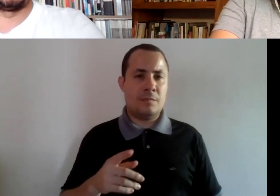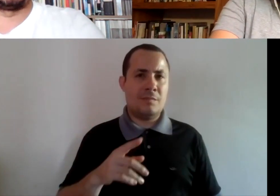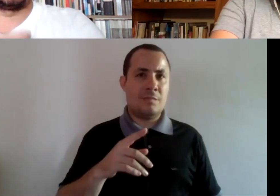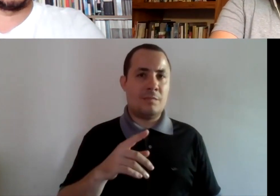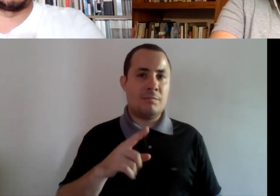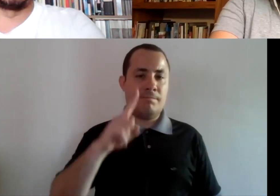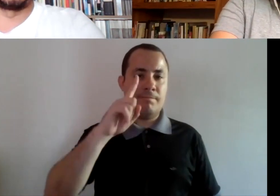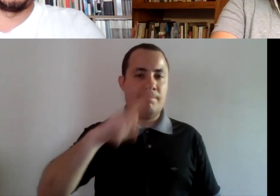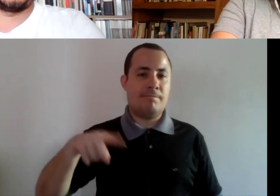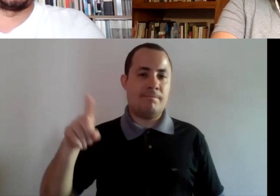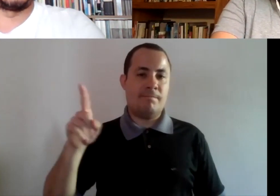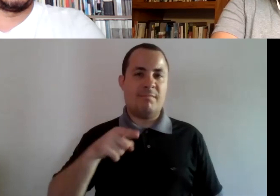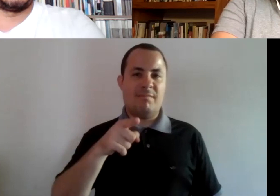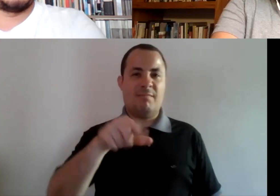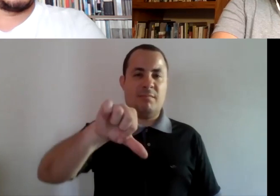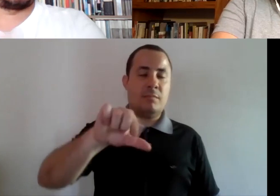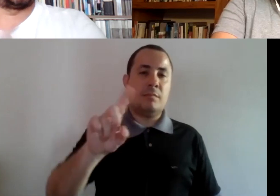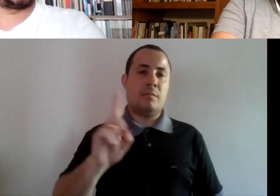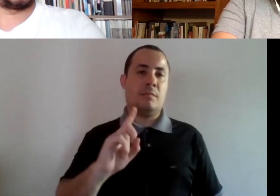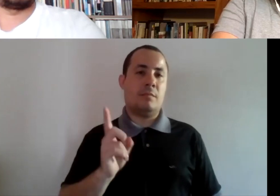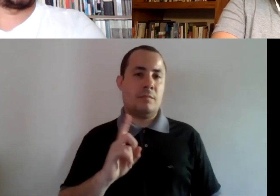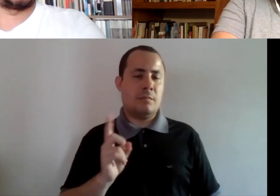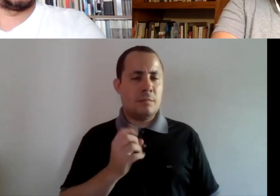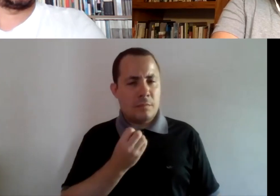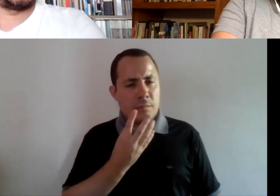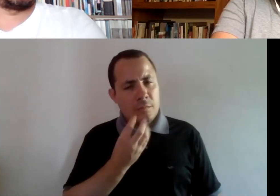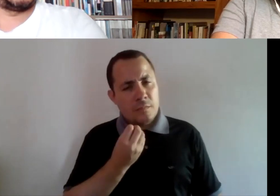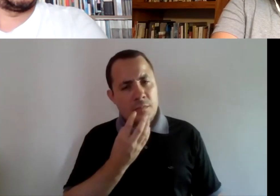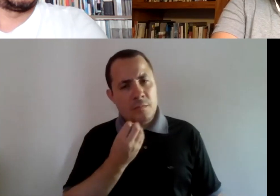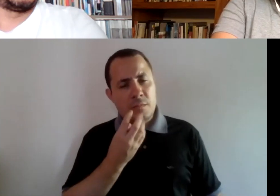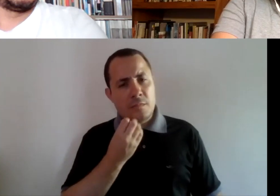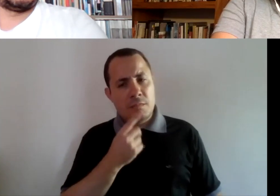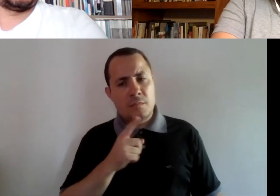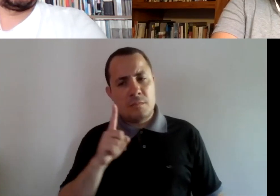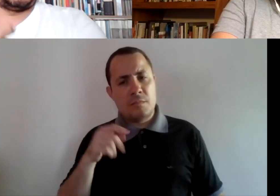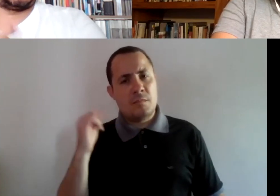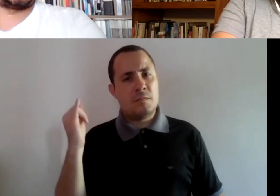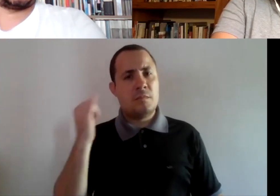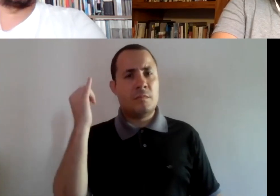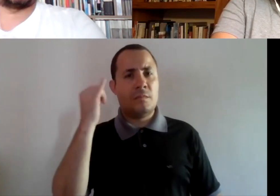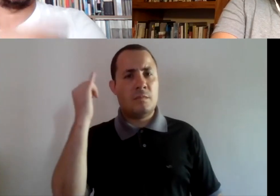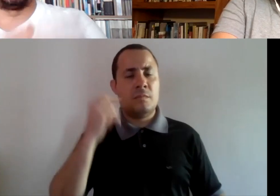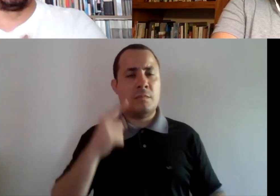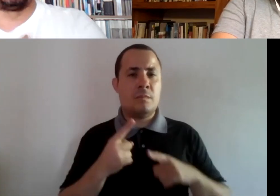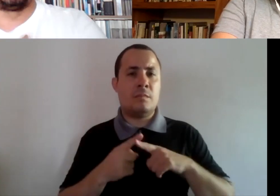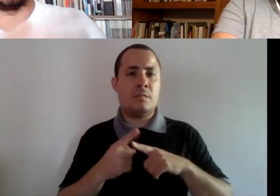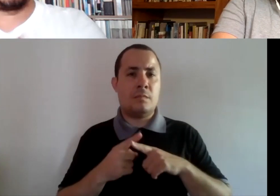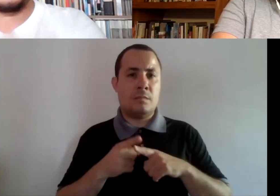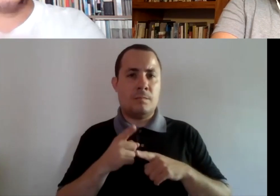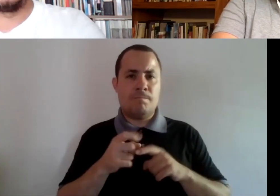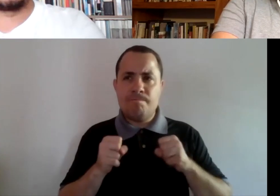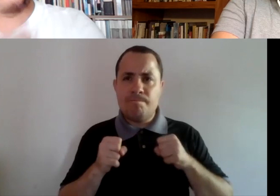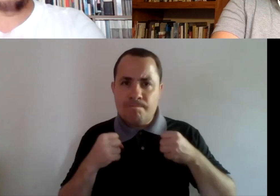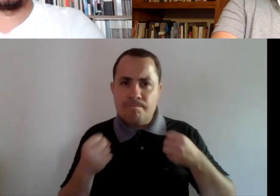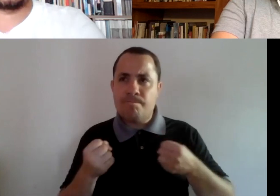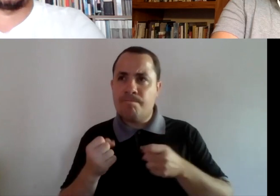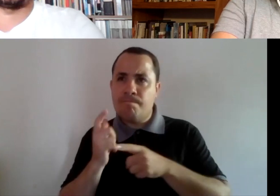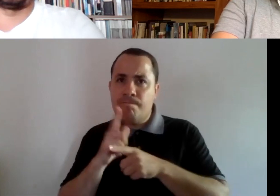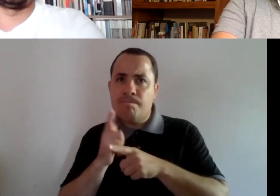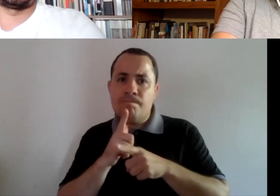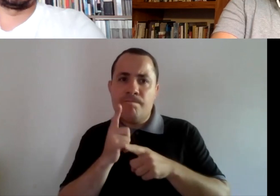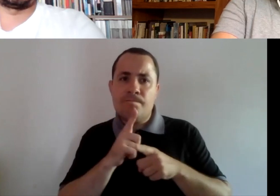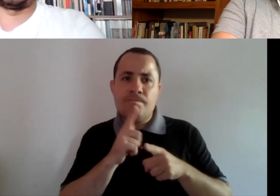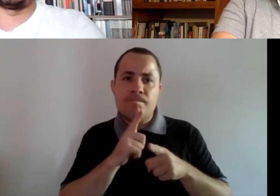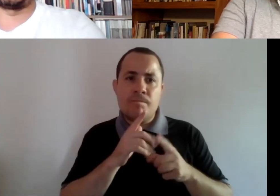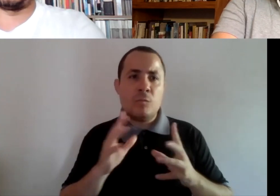pensando do ponto de vista do autor, é uma coisa a ser importante, né? Porque esses canais são muito concorridos, todos os canais